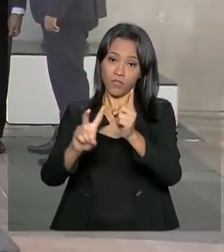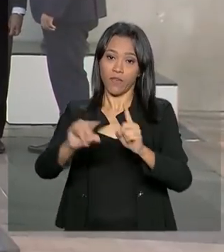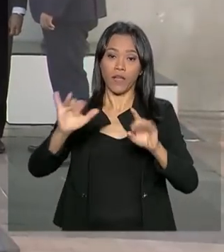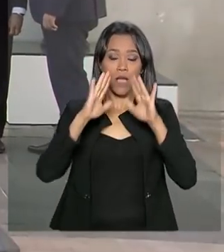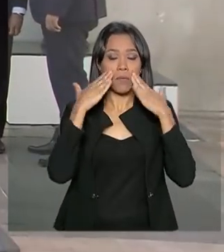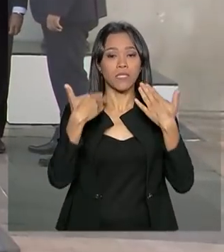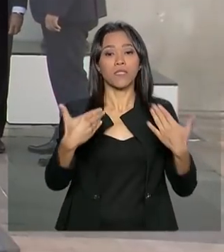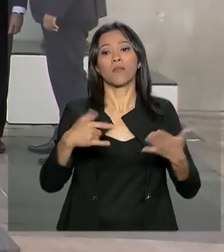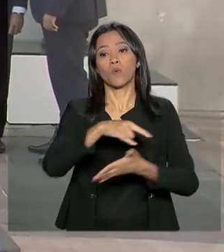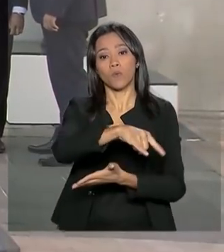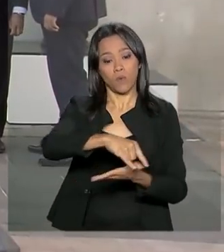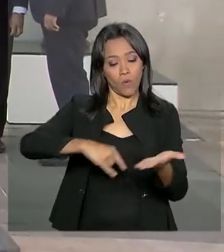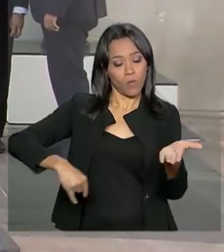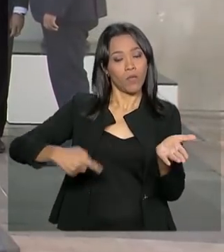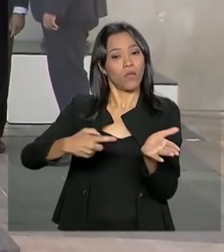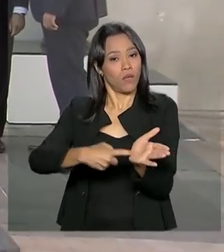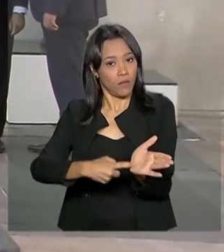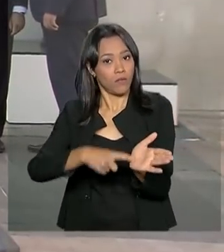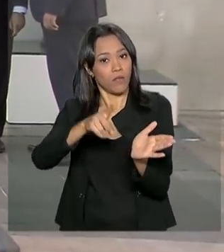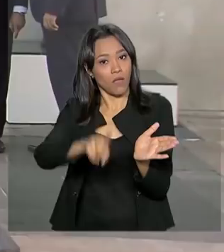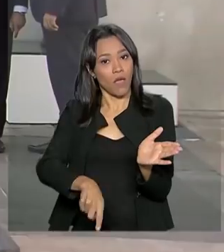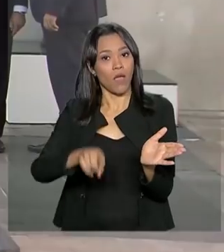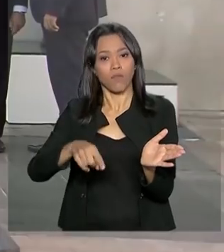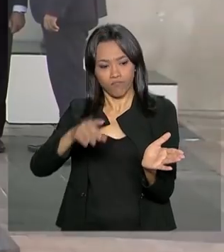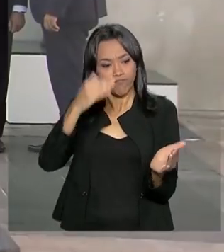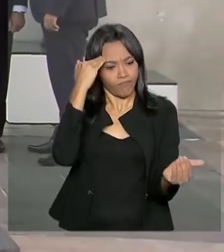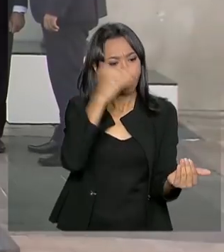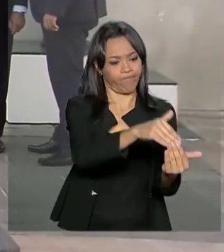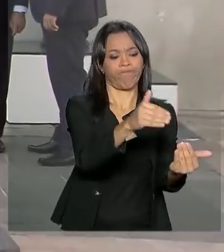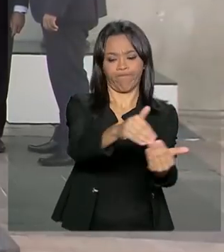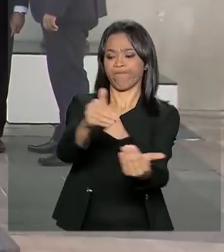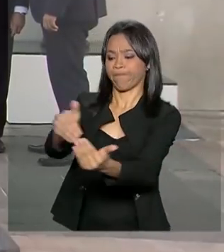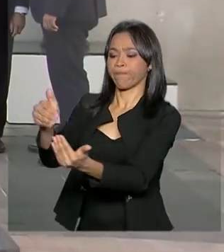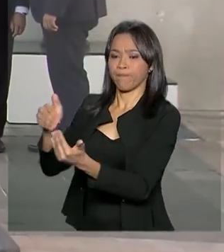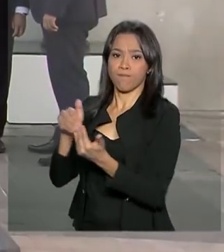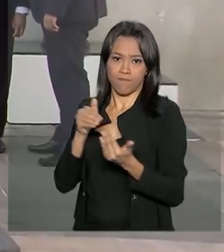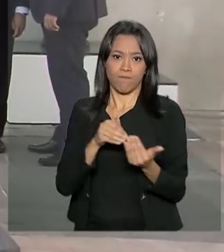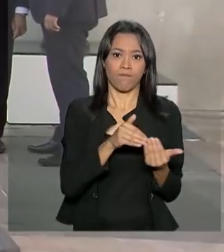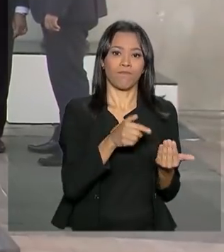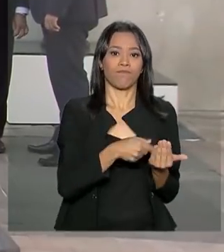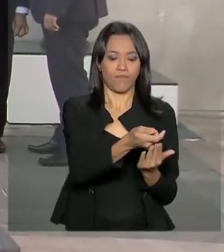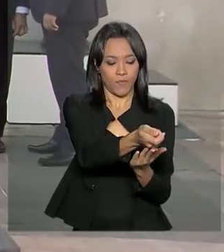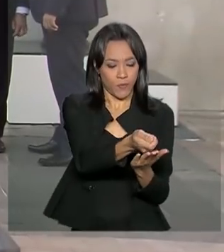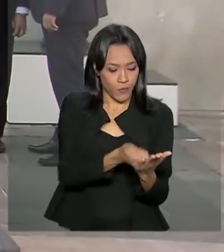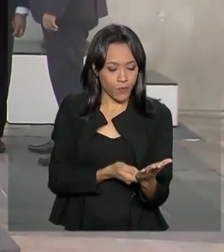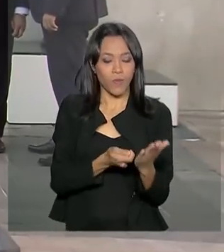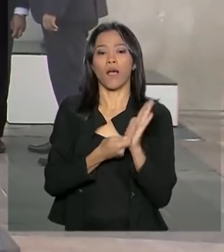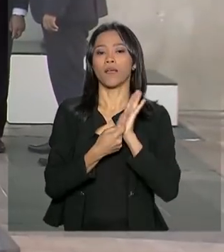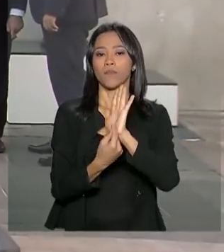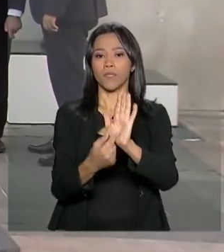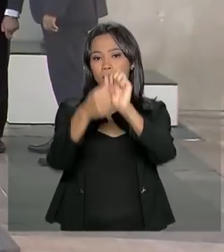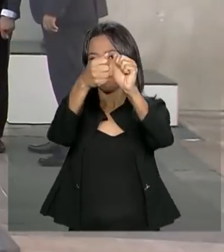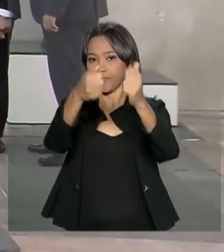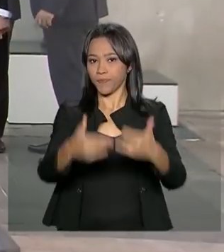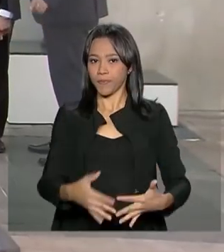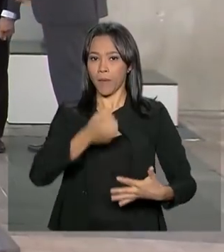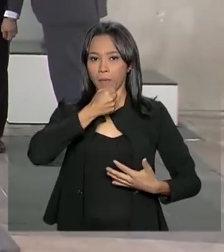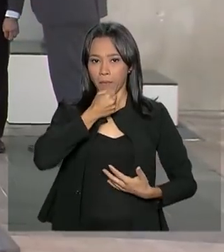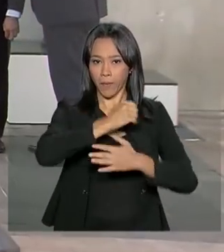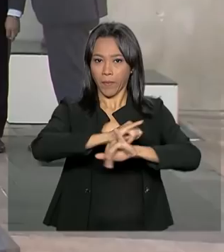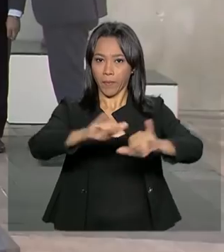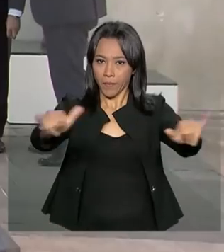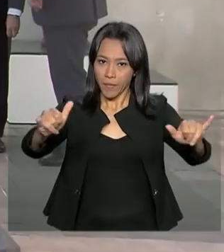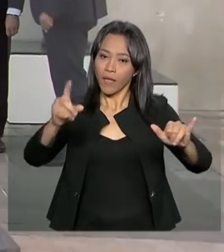apresentar um documento que será a declaração de todos esses presidentes juntos, formalizando aí esse grupo que eles